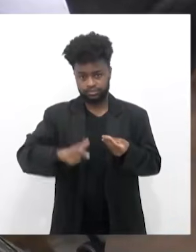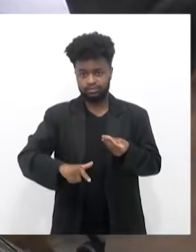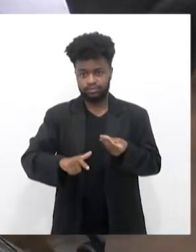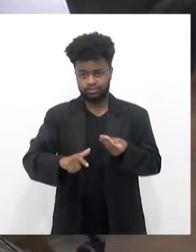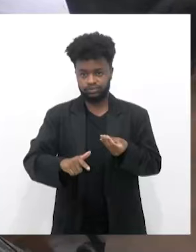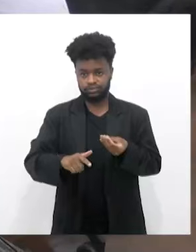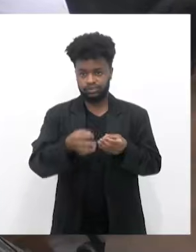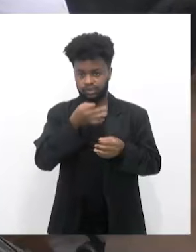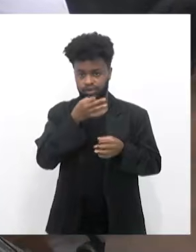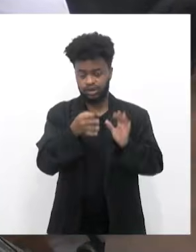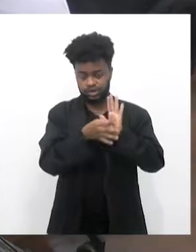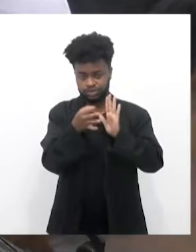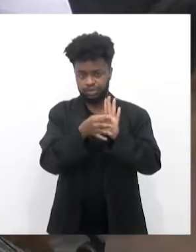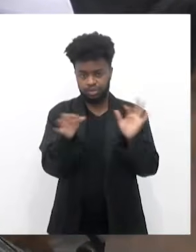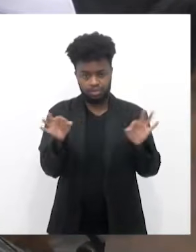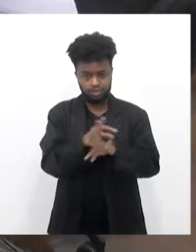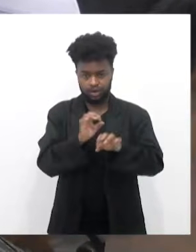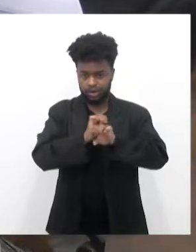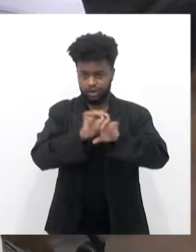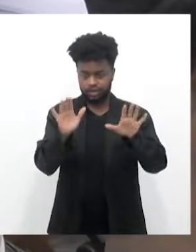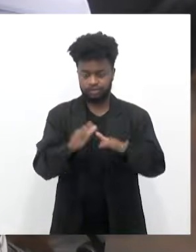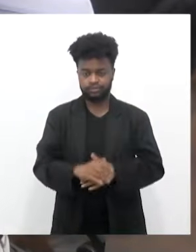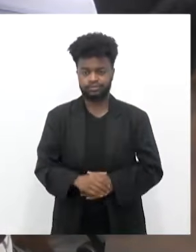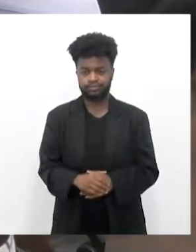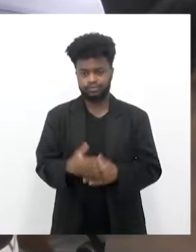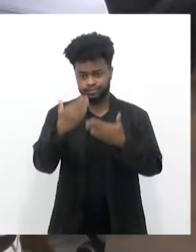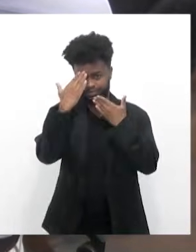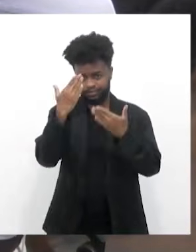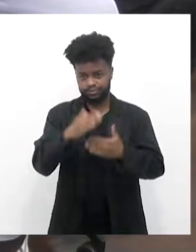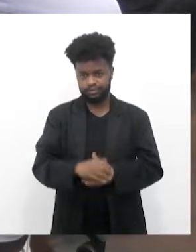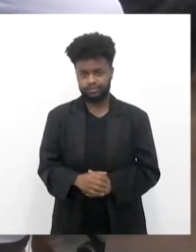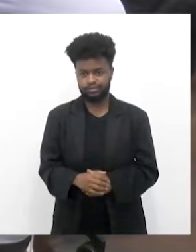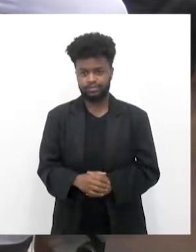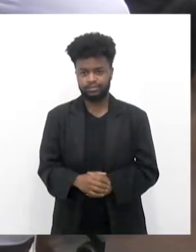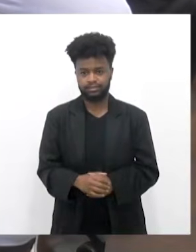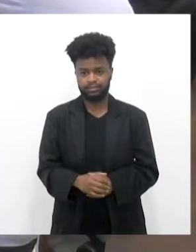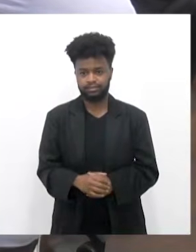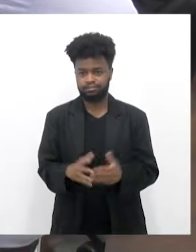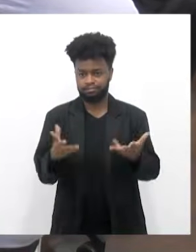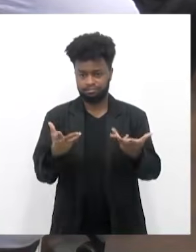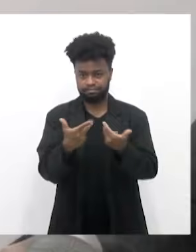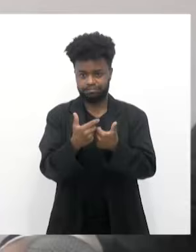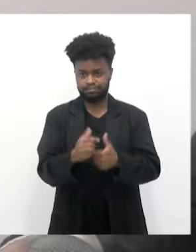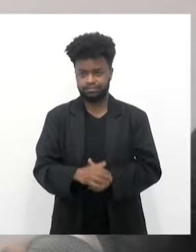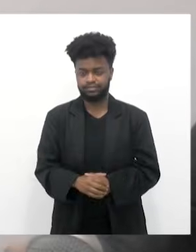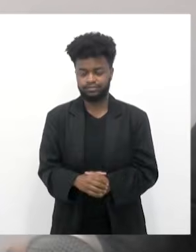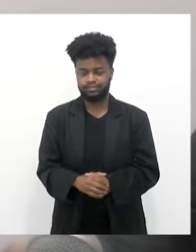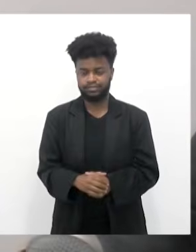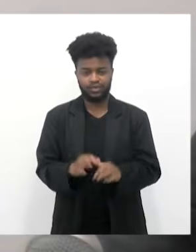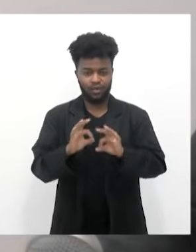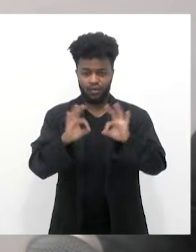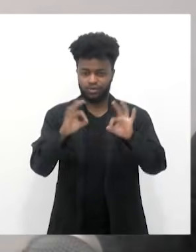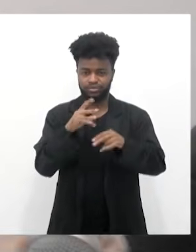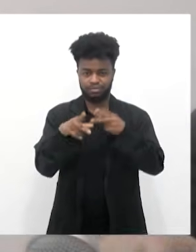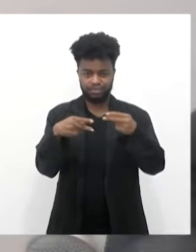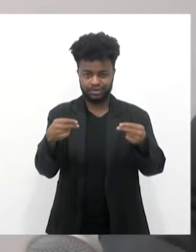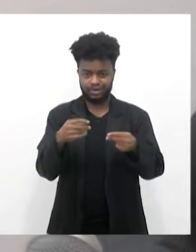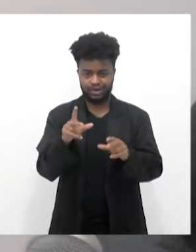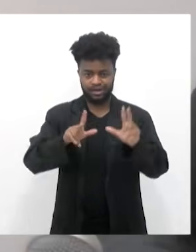oportunamente pareceres claros. Obrigado, deputado, pela lembrança. Sensacional. Muito bom. Que belo presente. Presentinho de Carnaval.